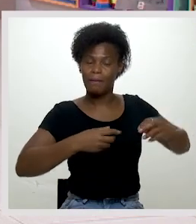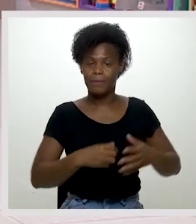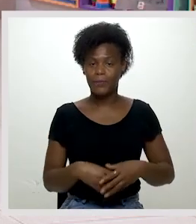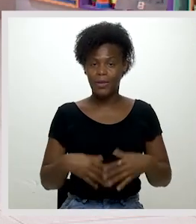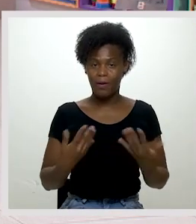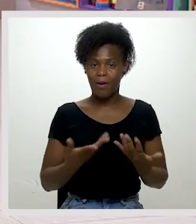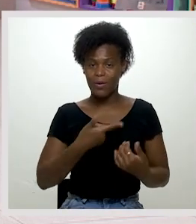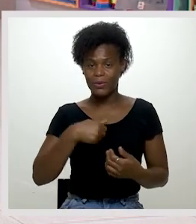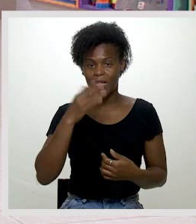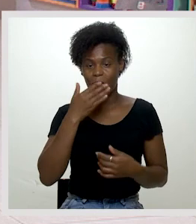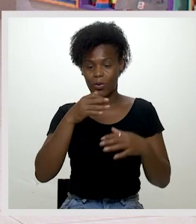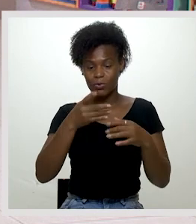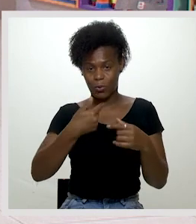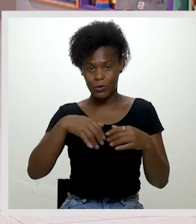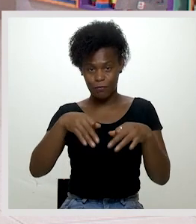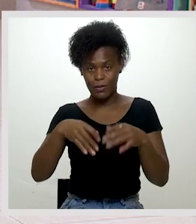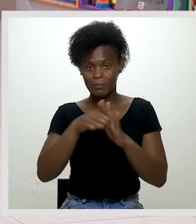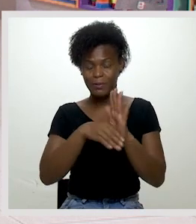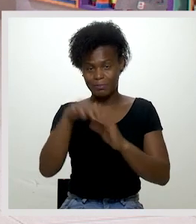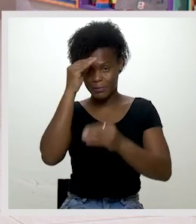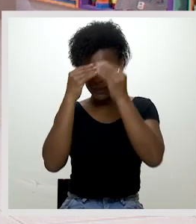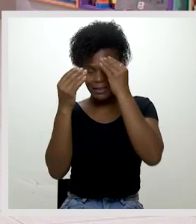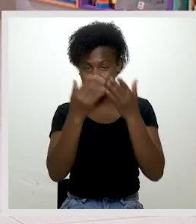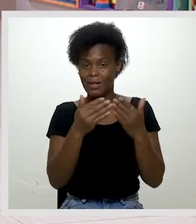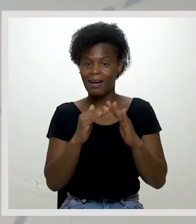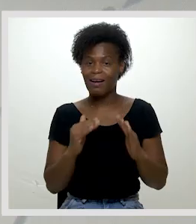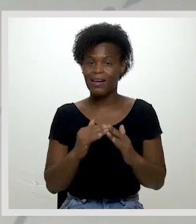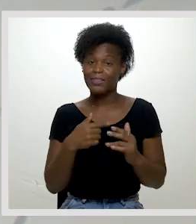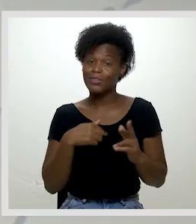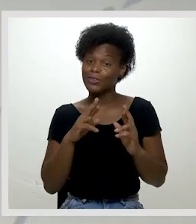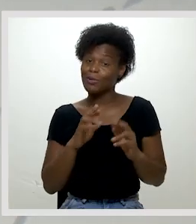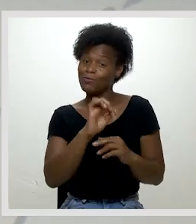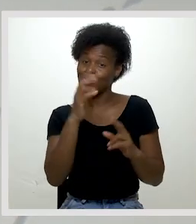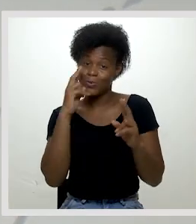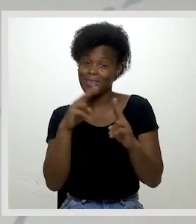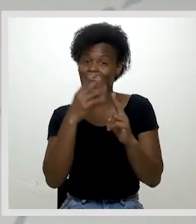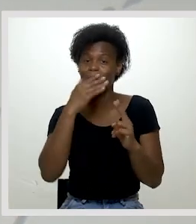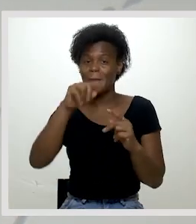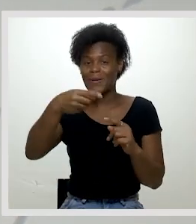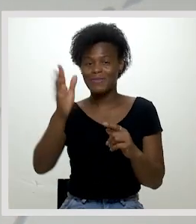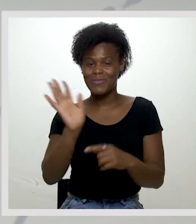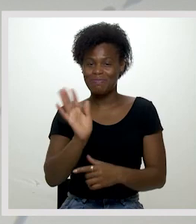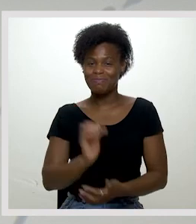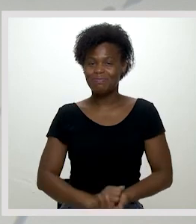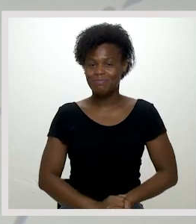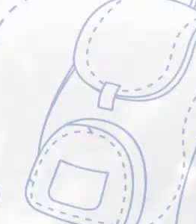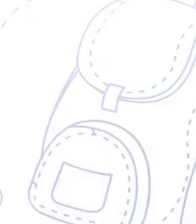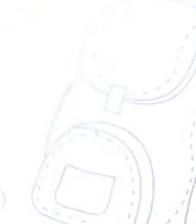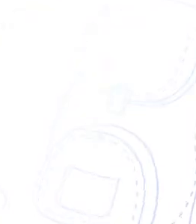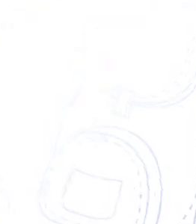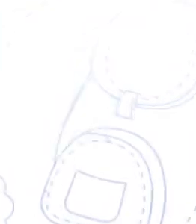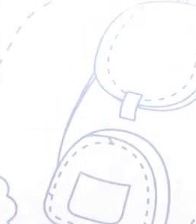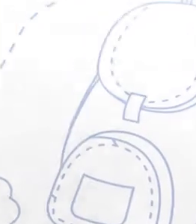ao fim da nossa aula de hoje no programa Aprender a Estudar em Casa. Espero vos encontrar na próxima aula. Adeus!